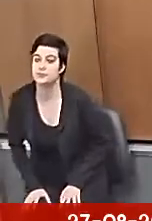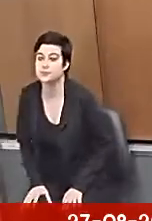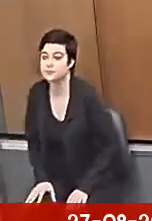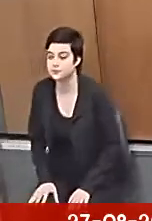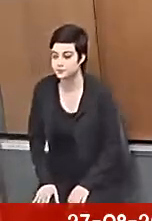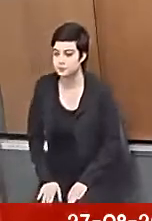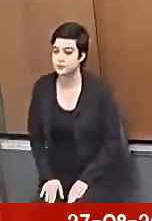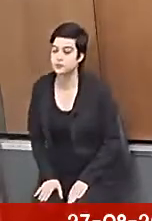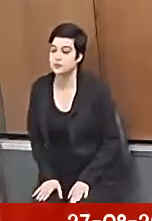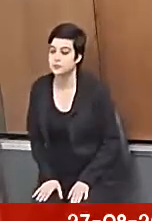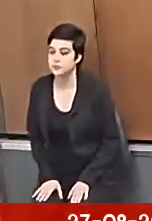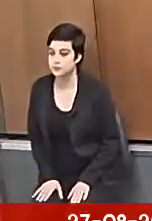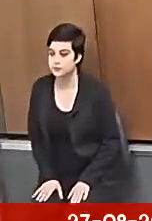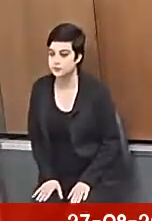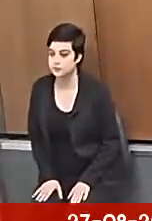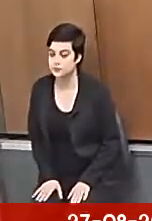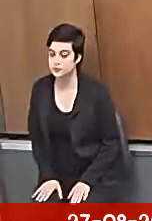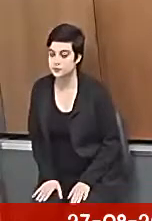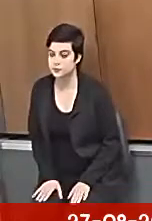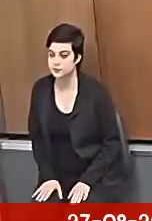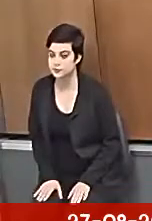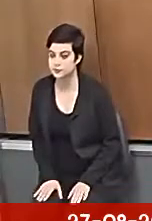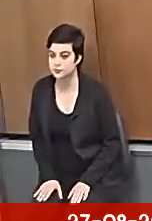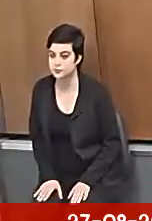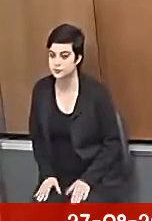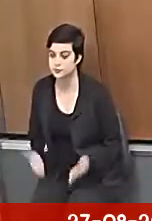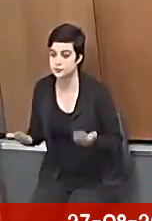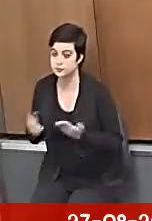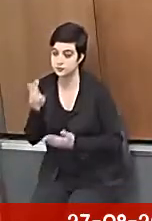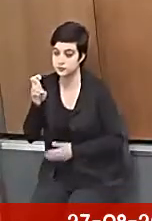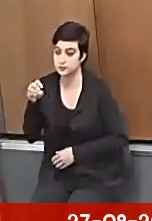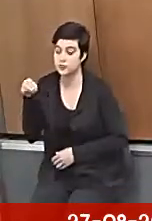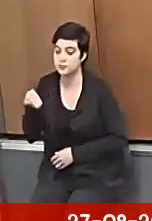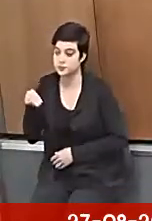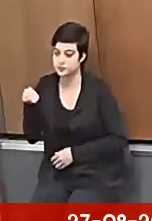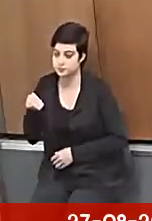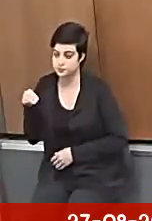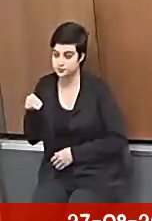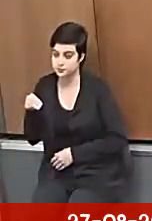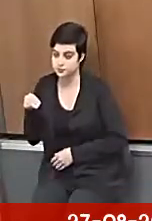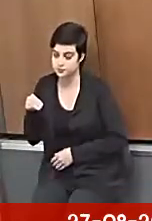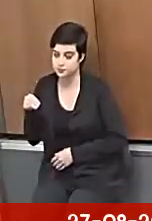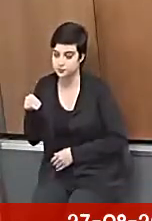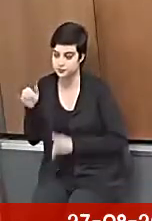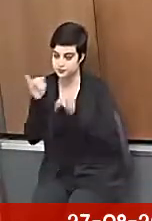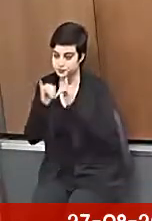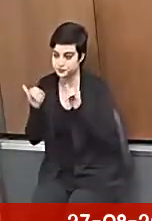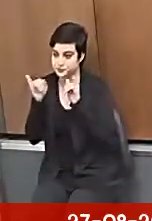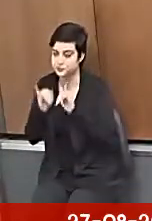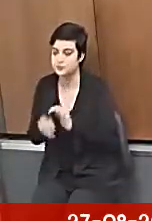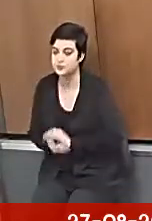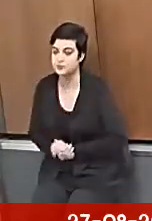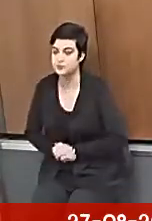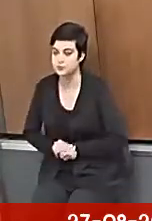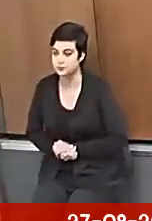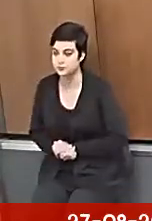gerais cinco minutos tudo isso